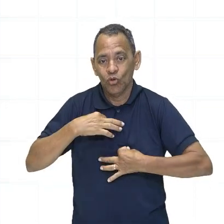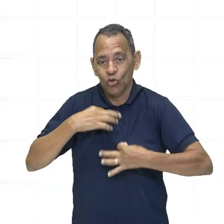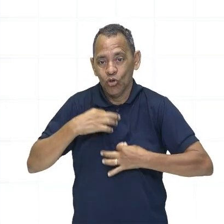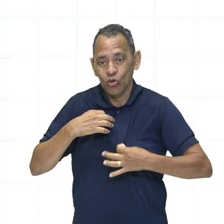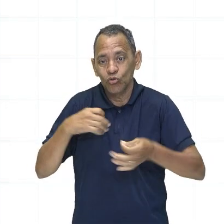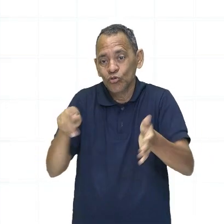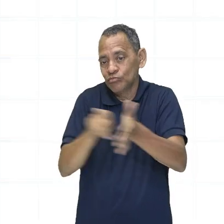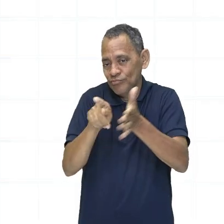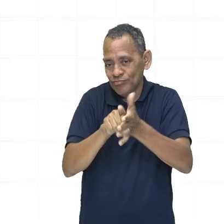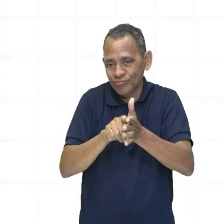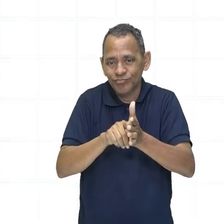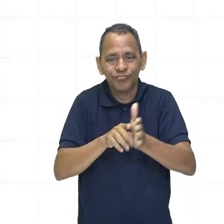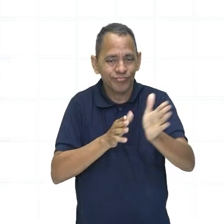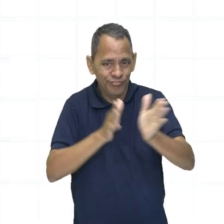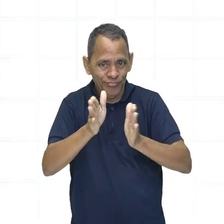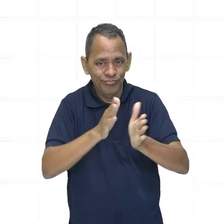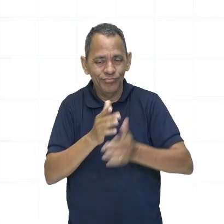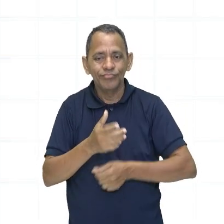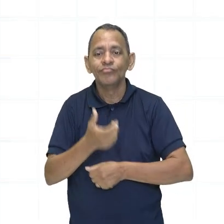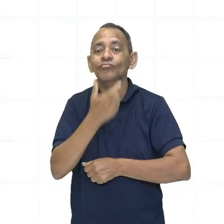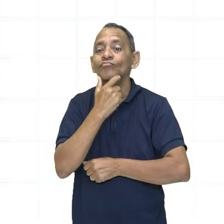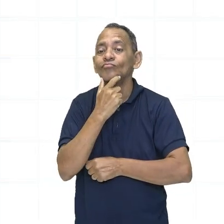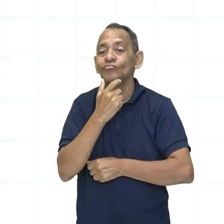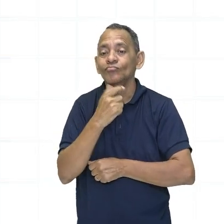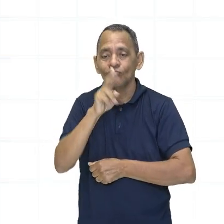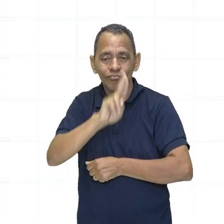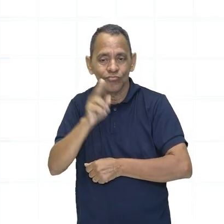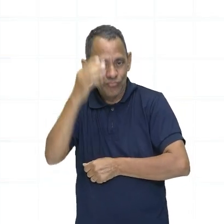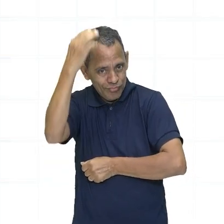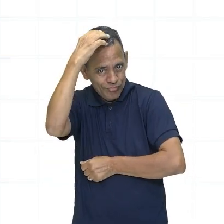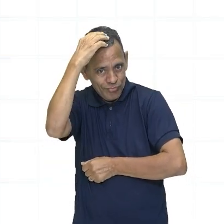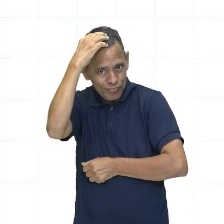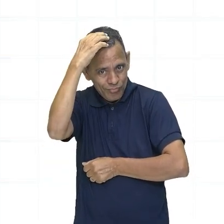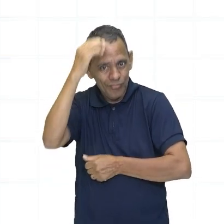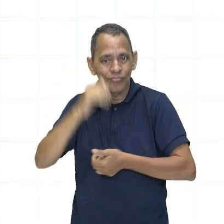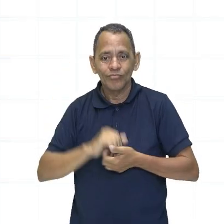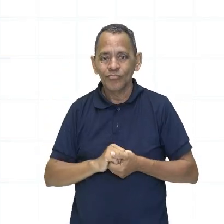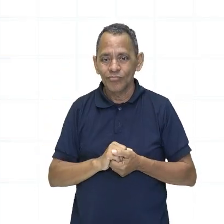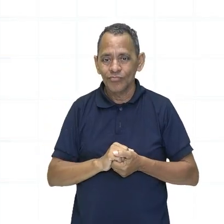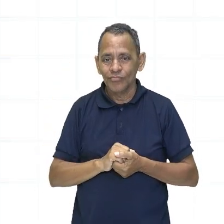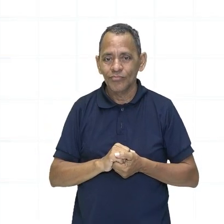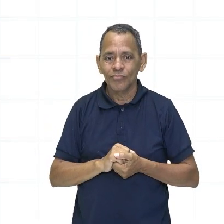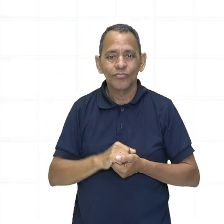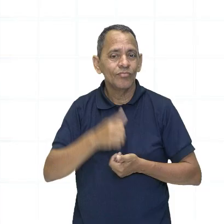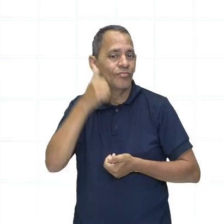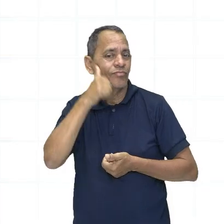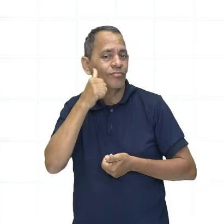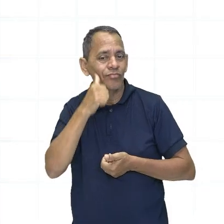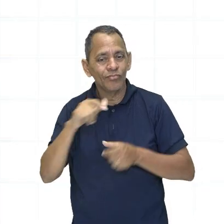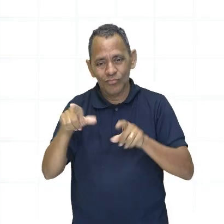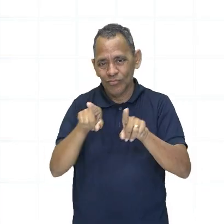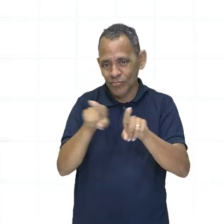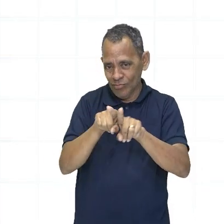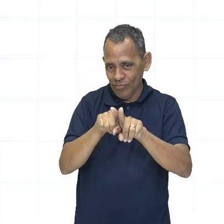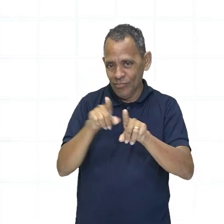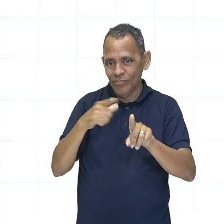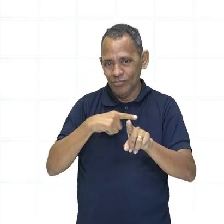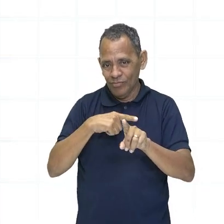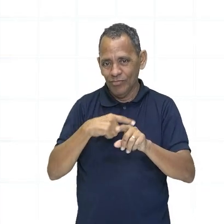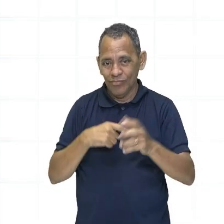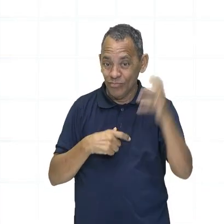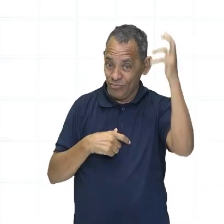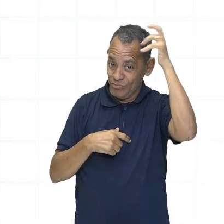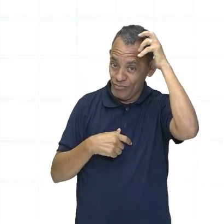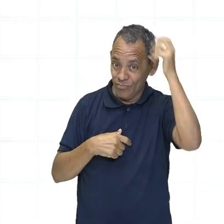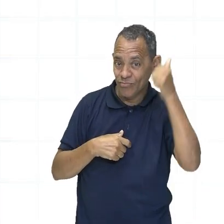Geralmente, os homens usam esse chapéu de palha, a mulher já tem um chapéu mais enfeitadinho, às vezes ela usa apenas